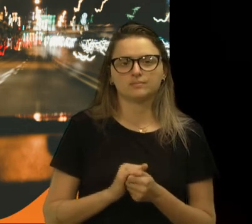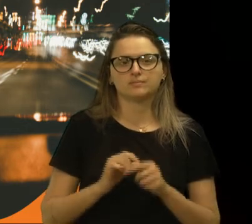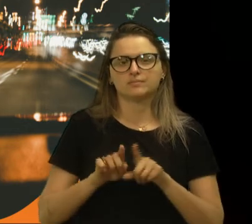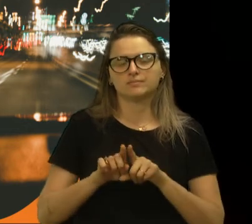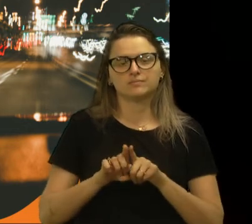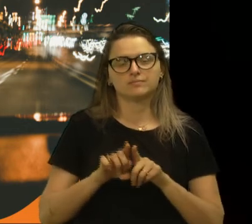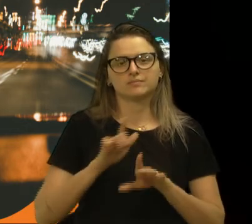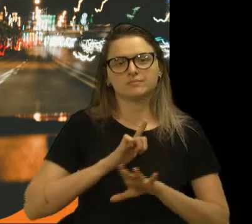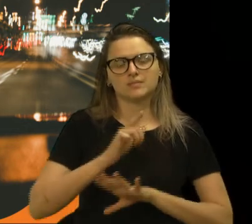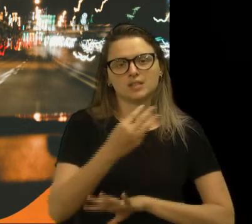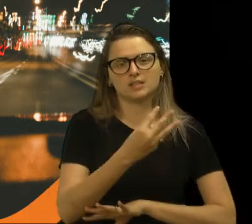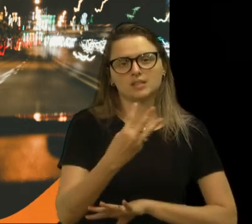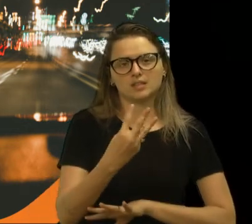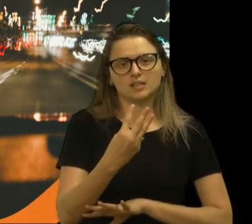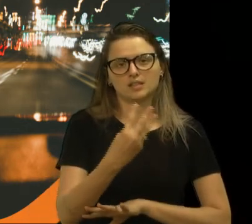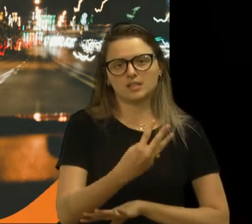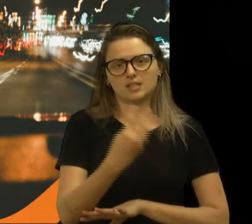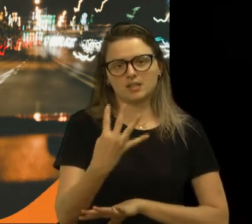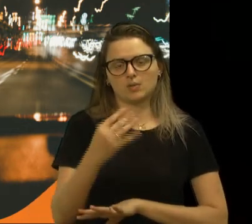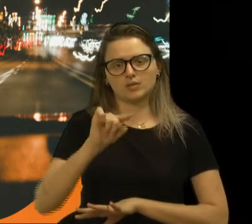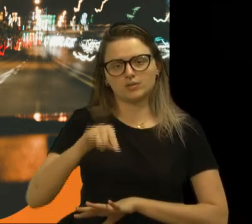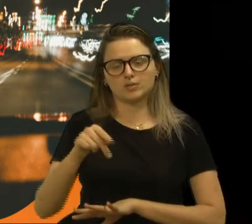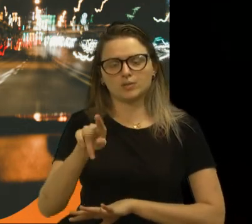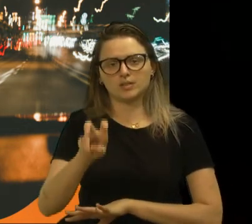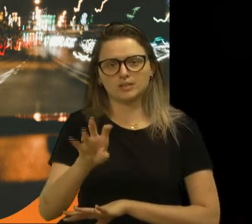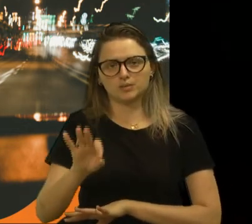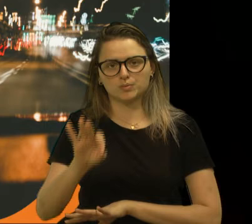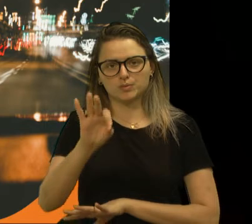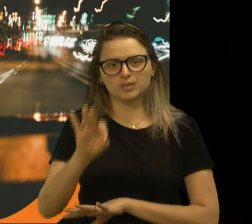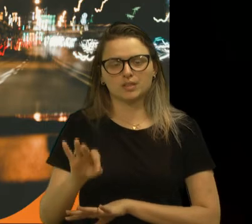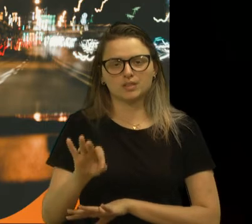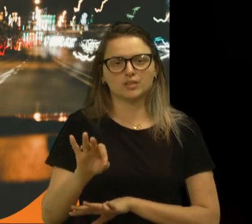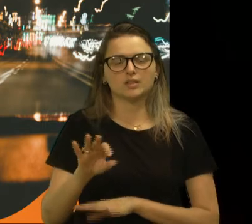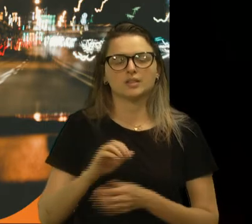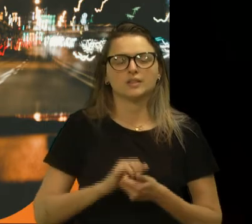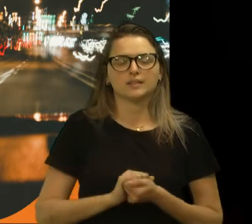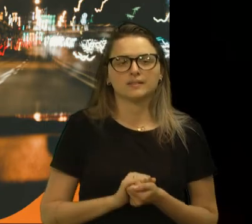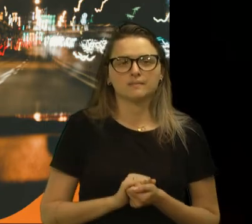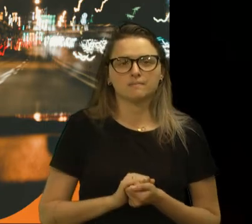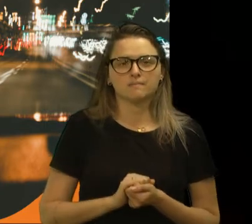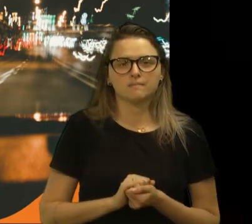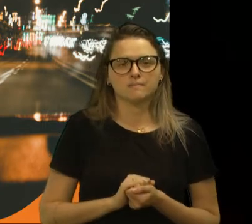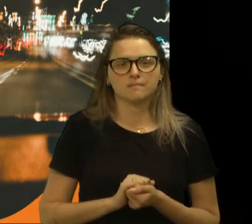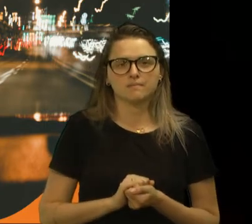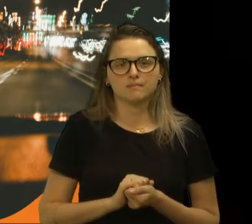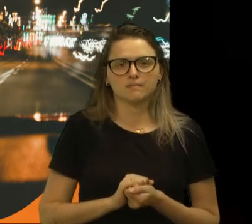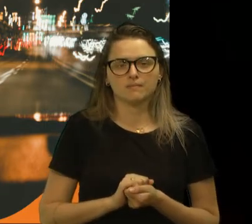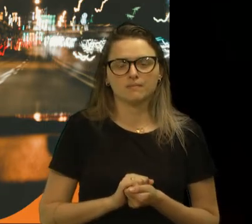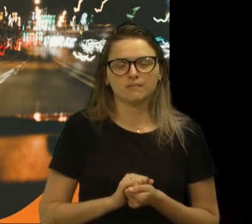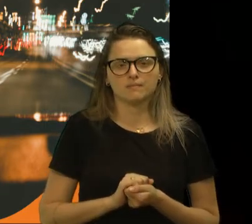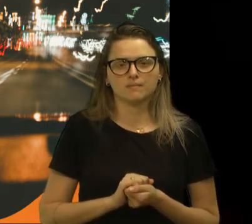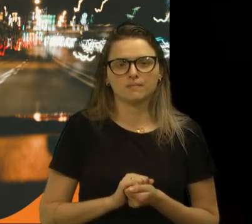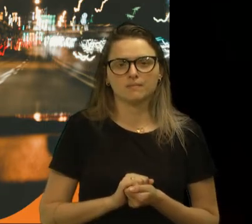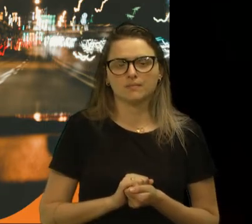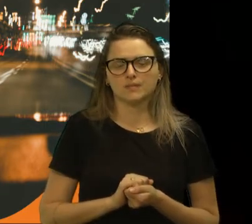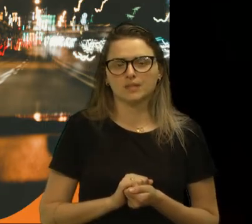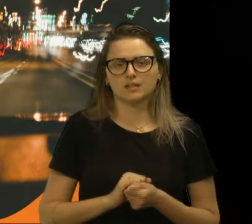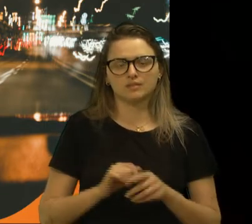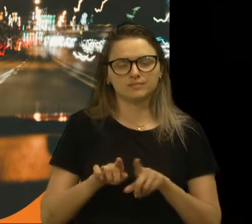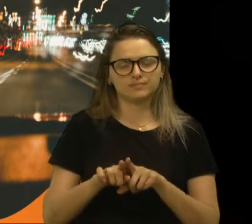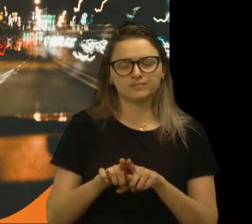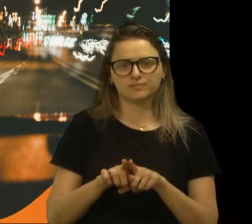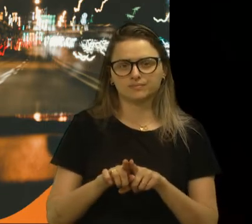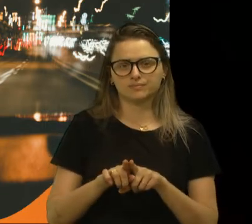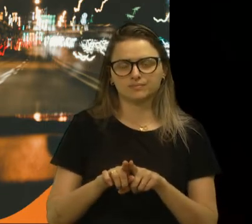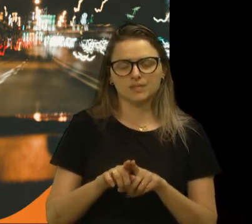a 34,5%, atropelamentos 23%, colisões laterais 12%, e